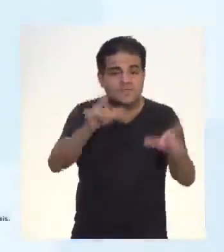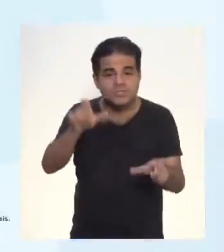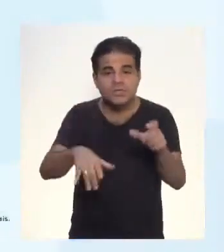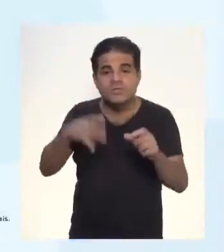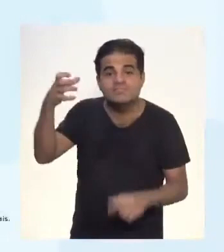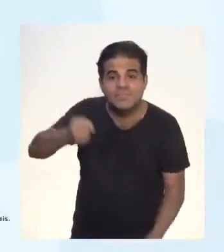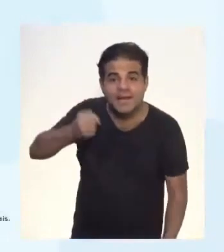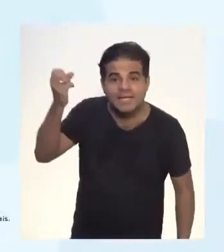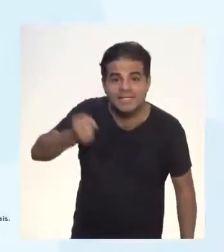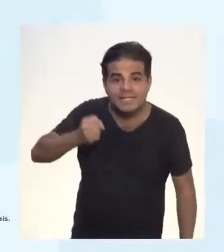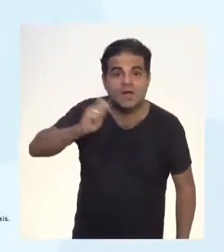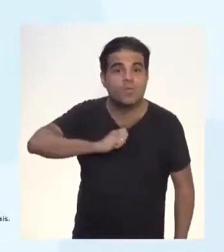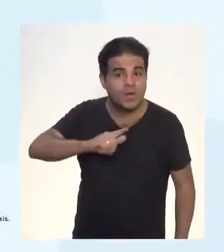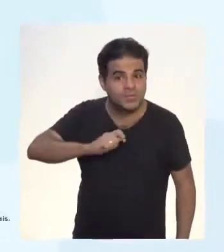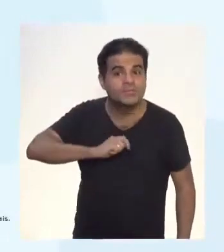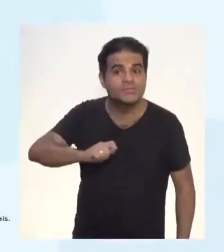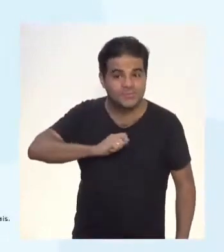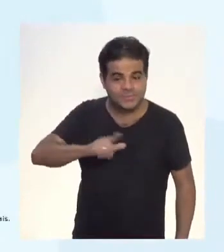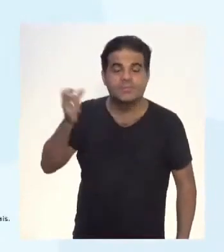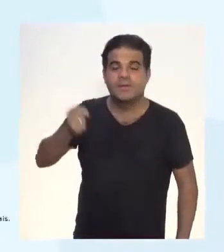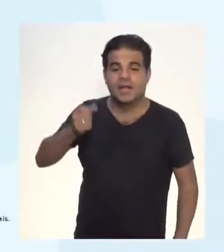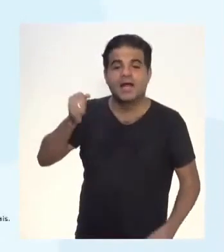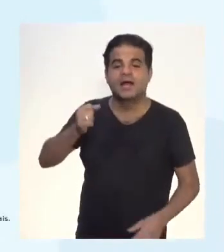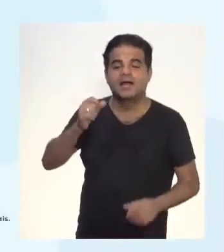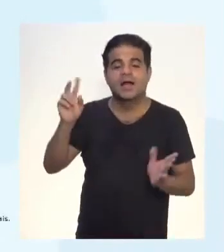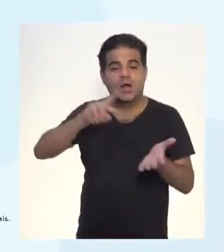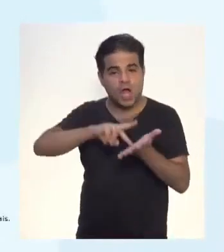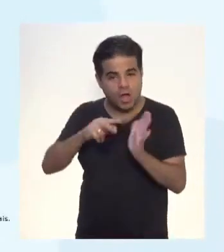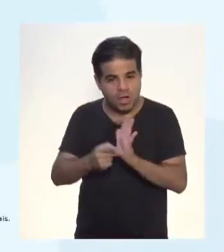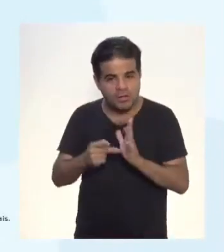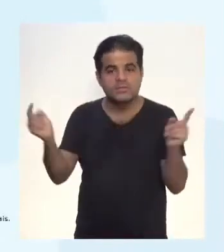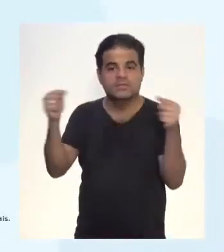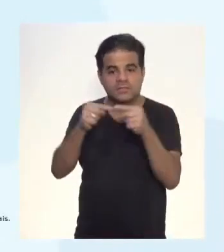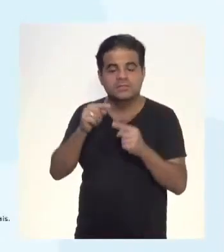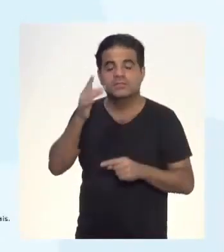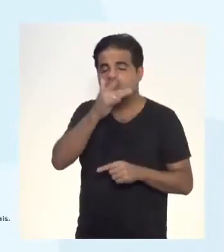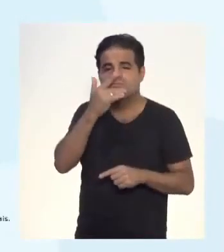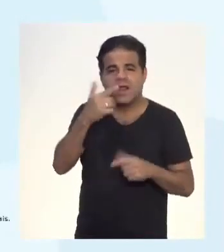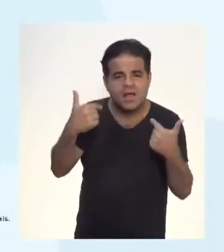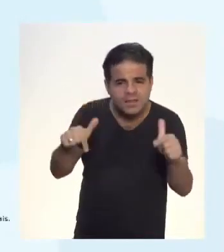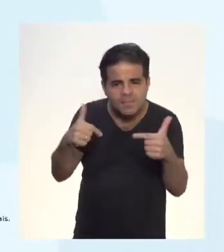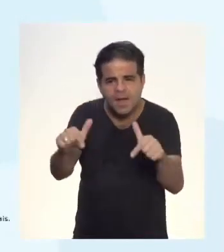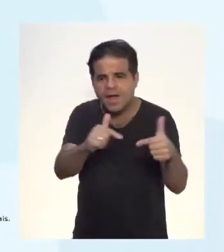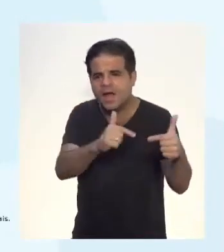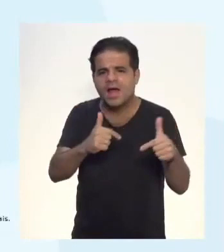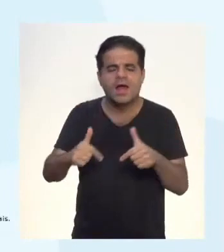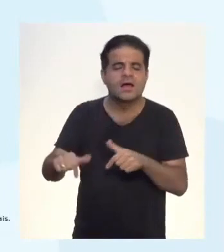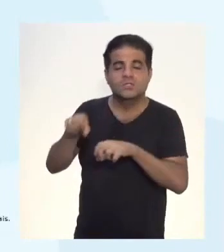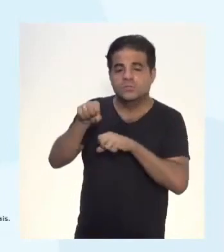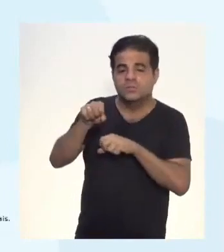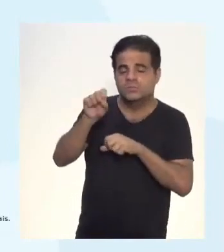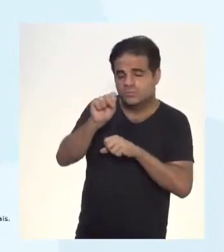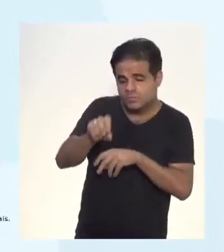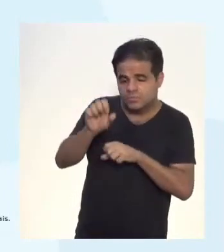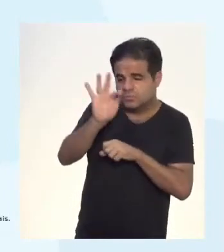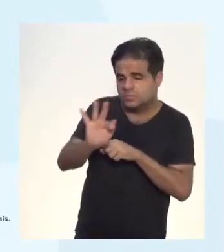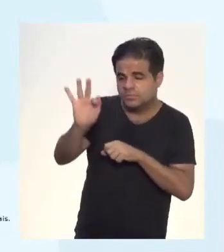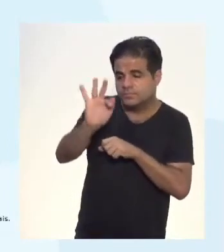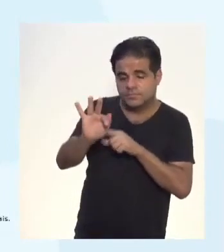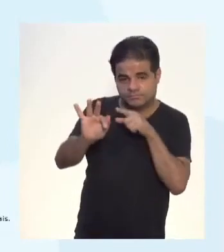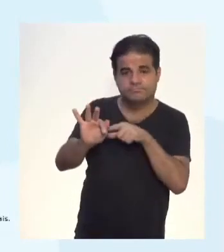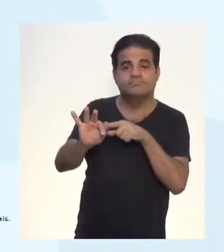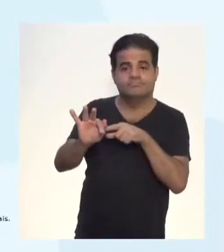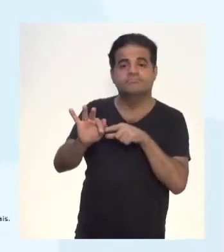brancas. Mas mesmo quando a gente fala de empregos, né, de ocupações de ensino superior,